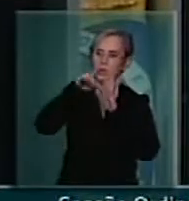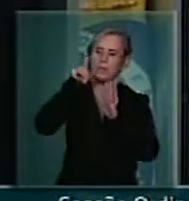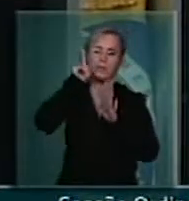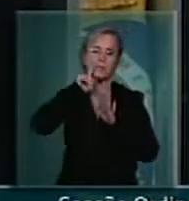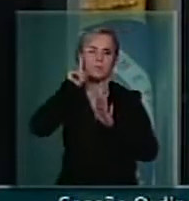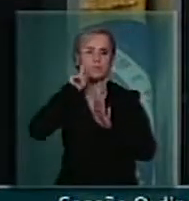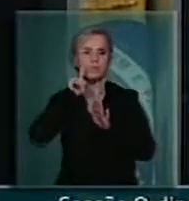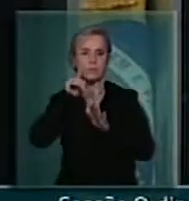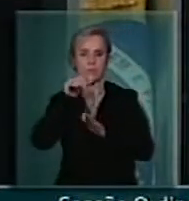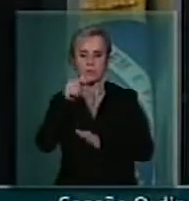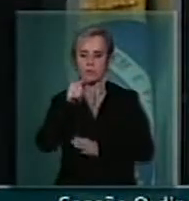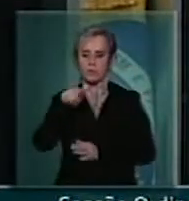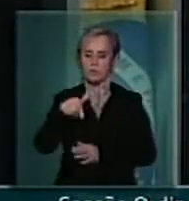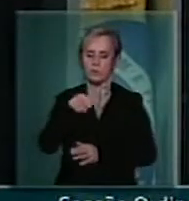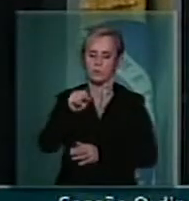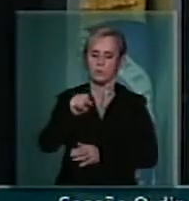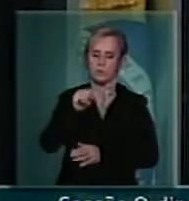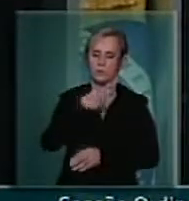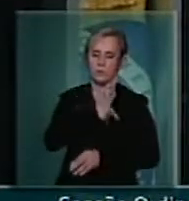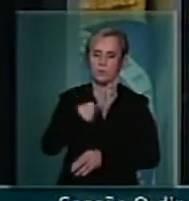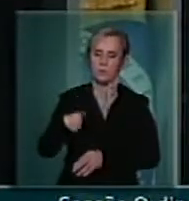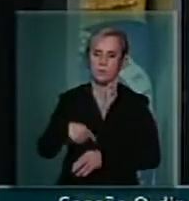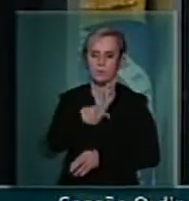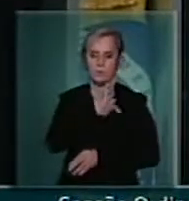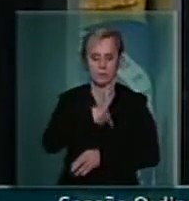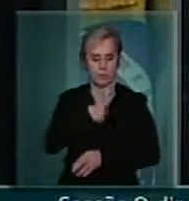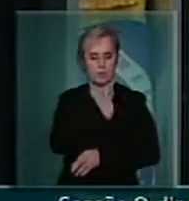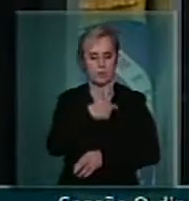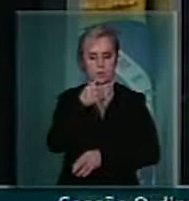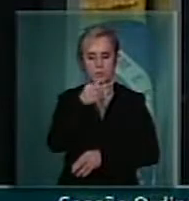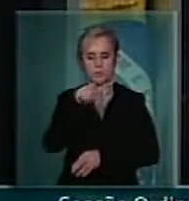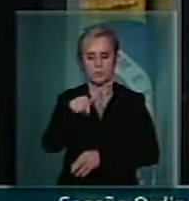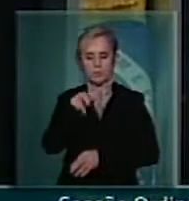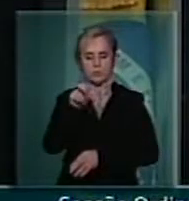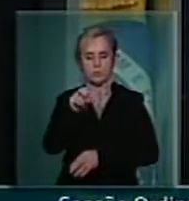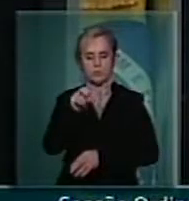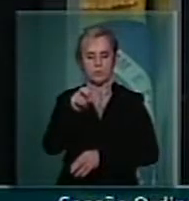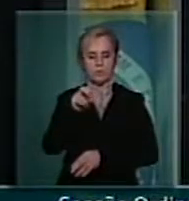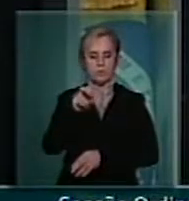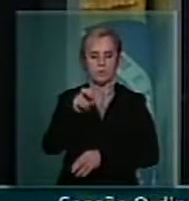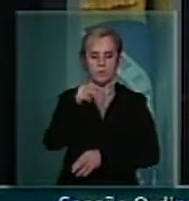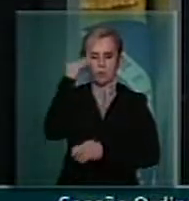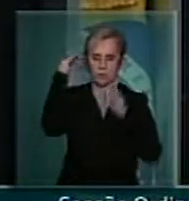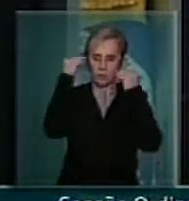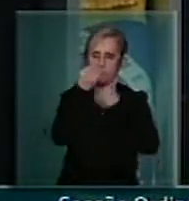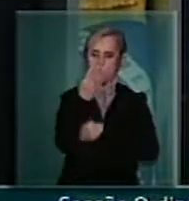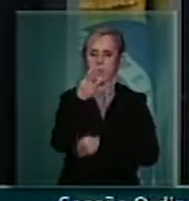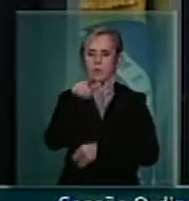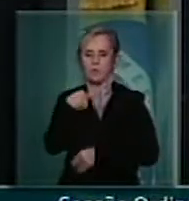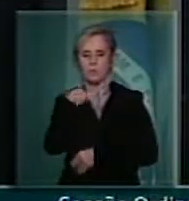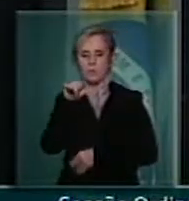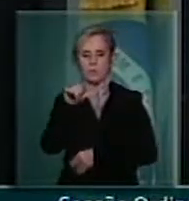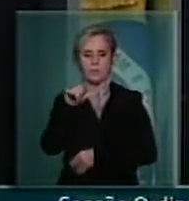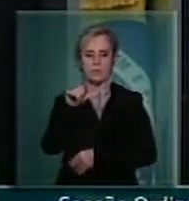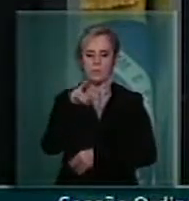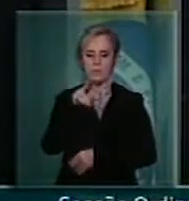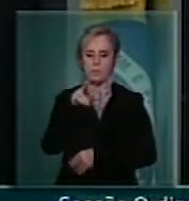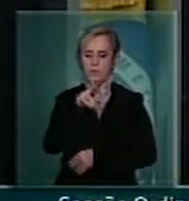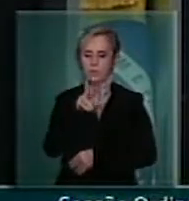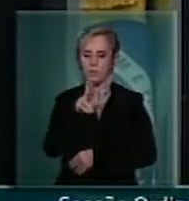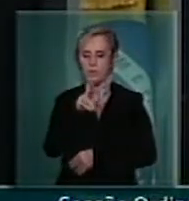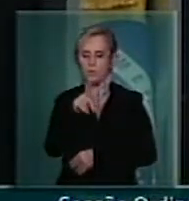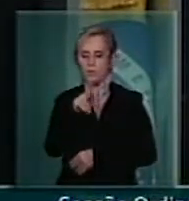Canadá, 7,5%, do México, 4,9%, da Argentina, 4%, do Uruguai, padre Zé